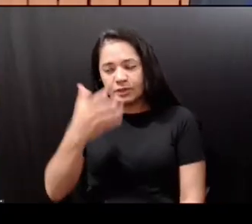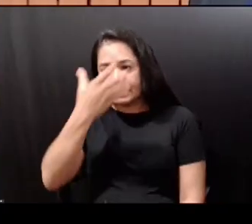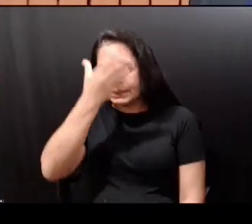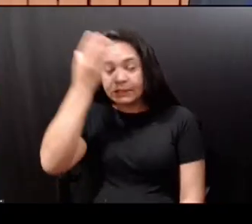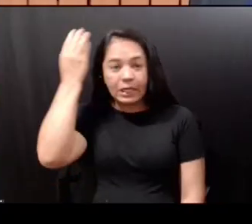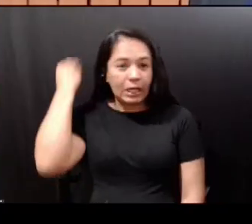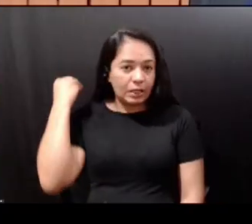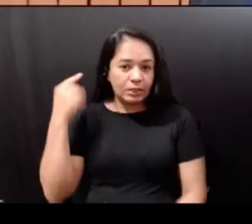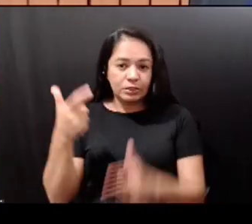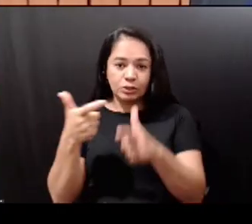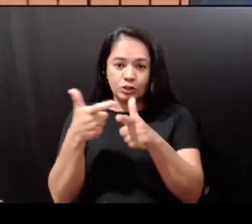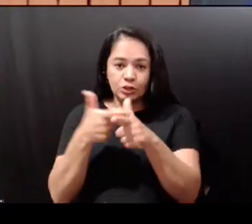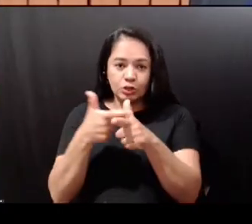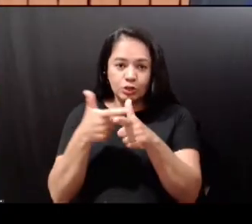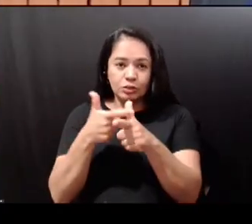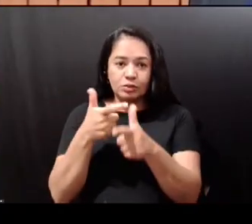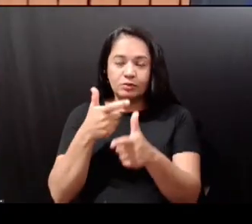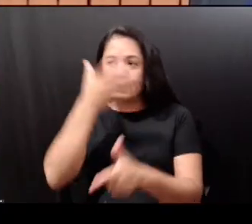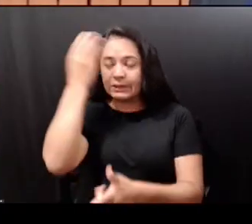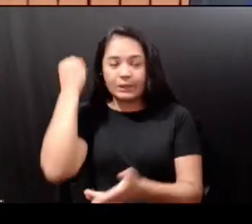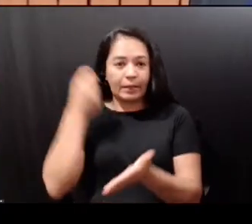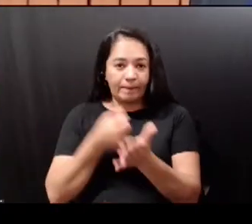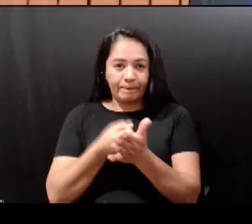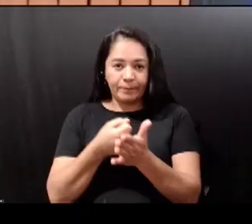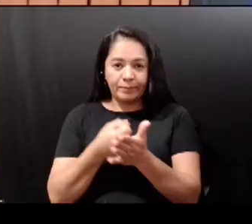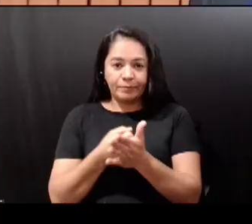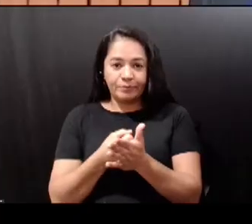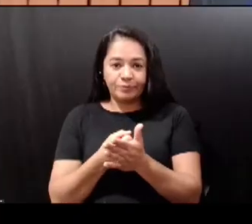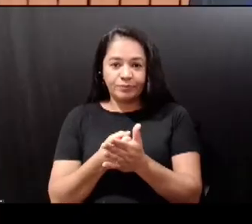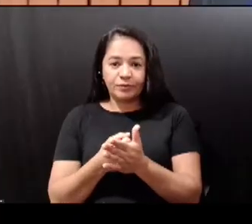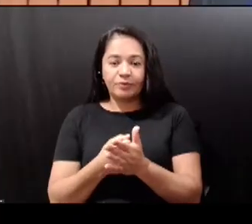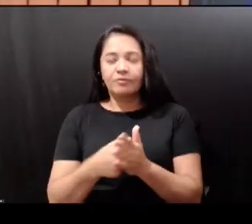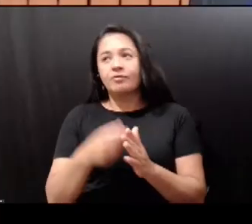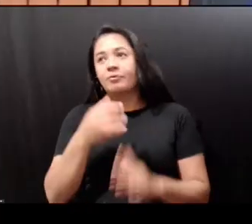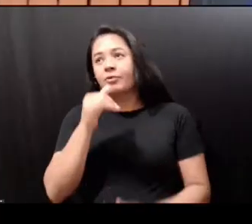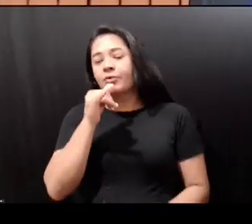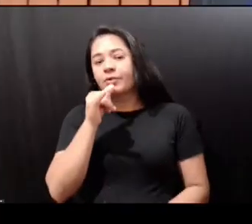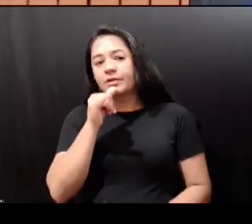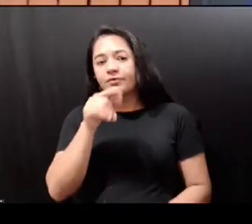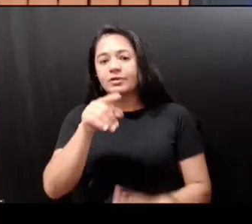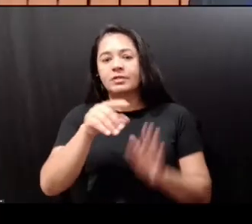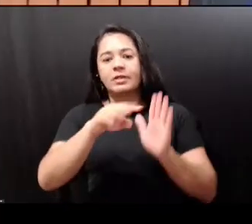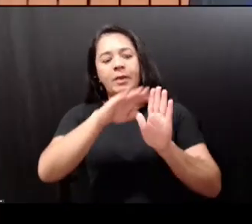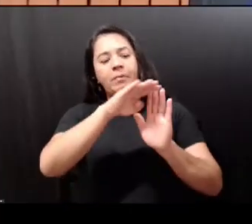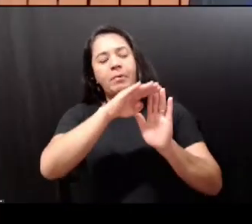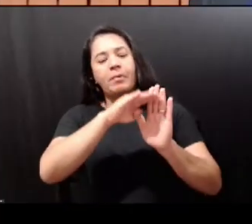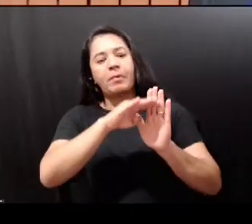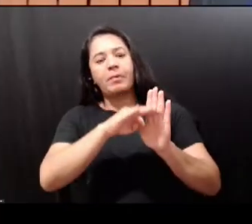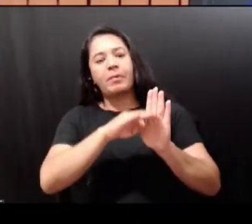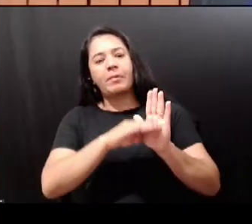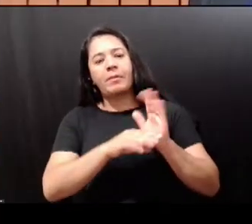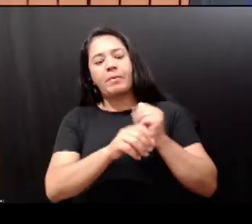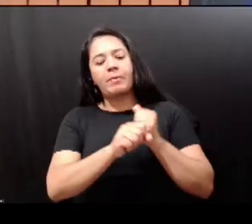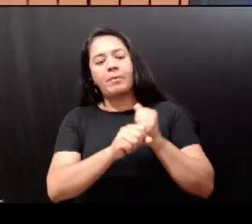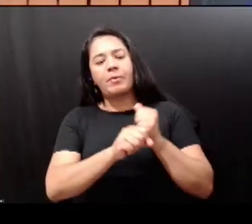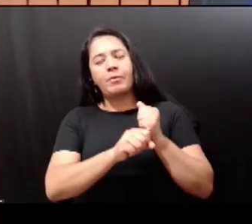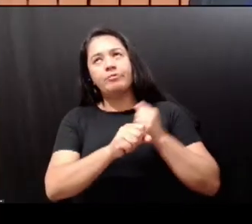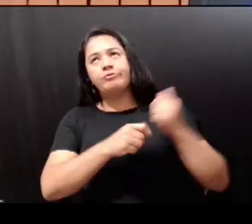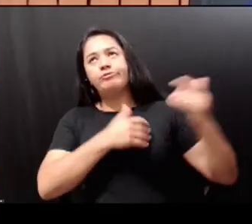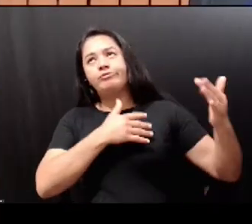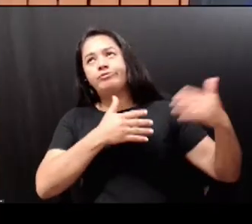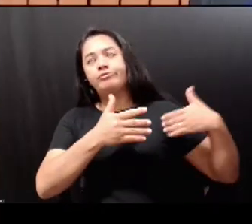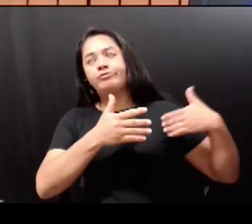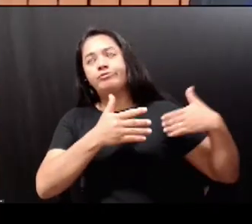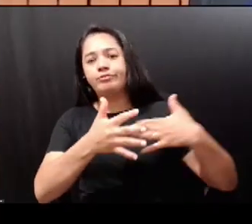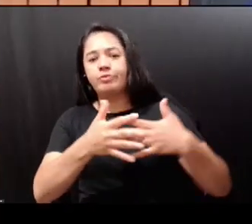vamos dizer assim, que você tem um relatório perfeito de anos, sempre pagando em dia, mas um certo dia